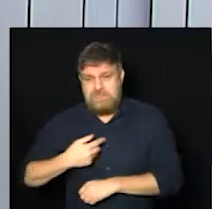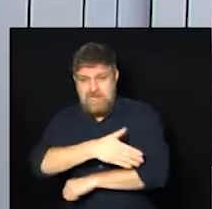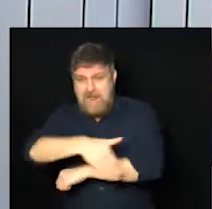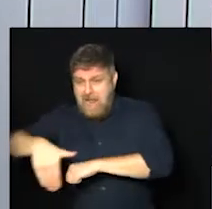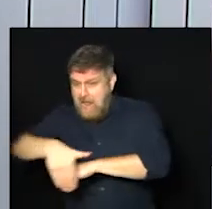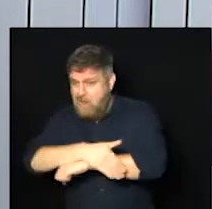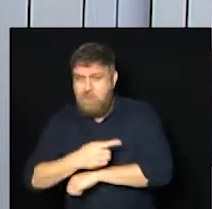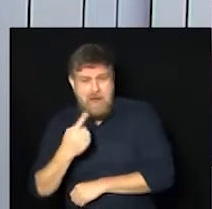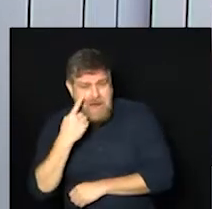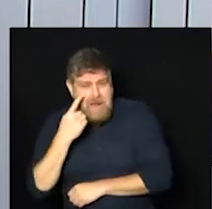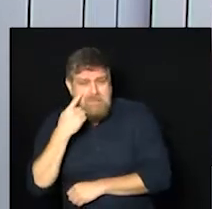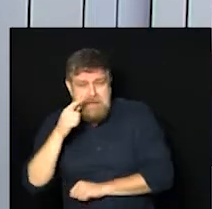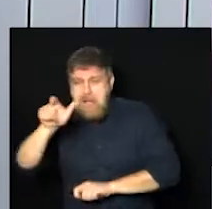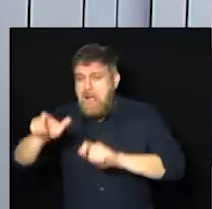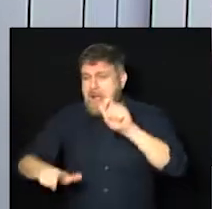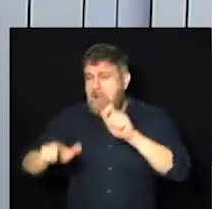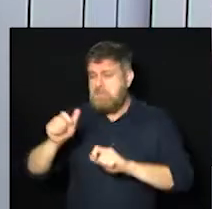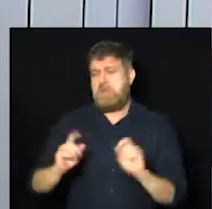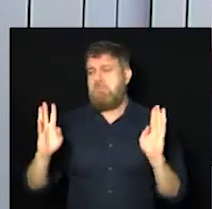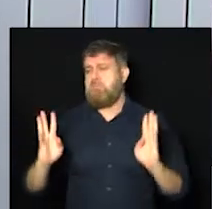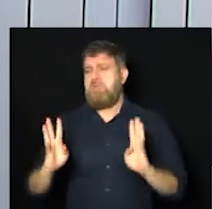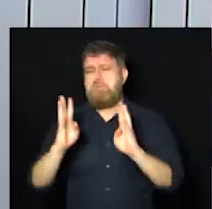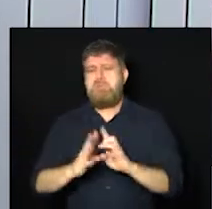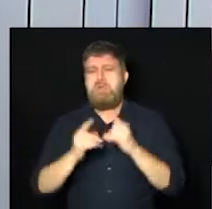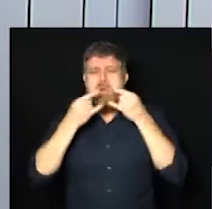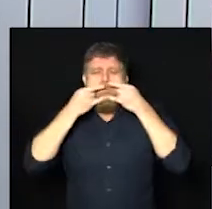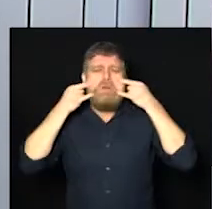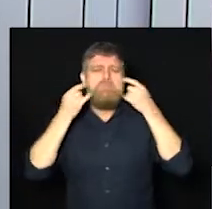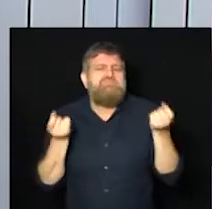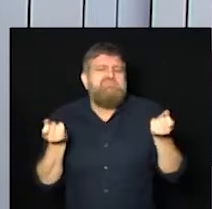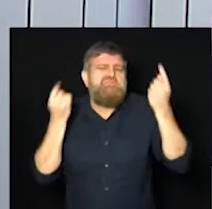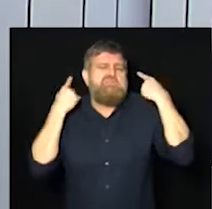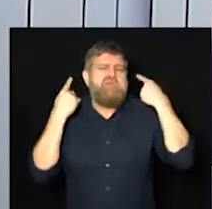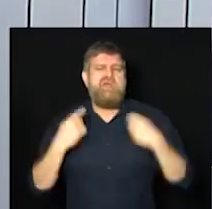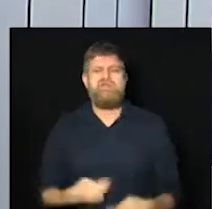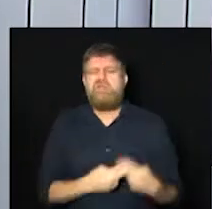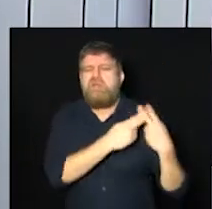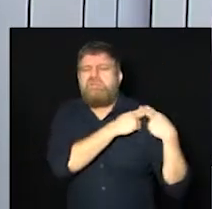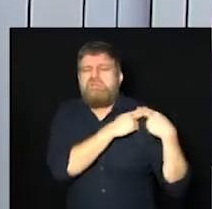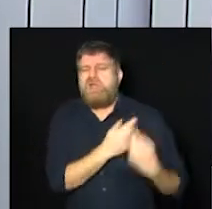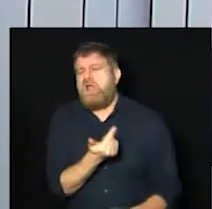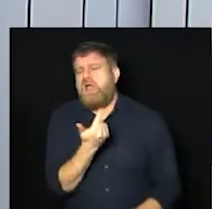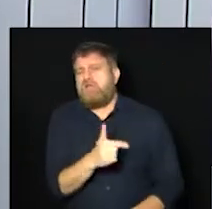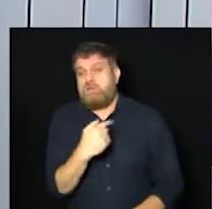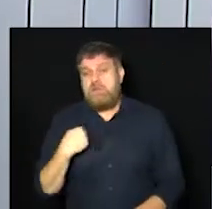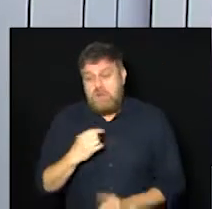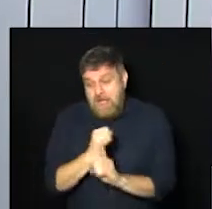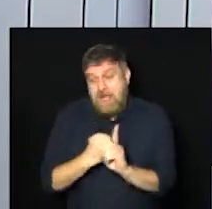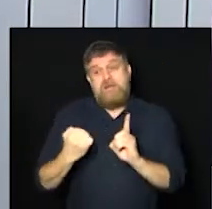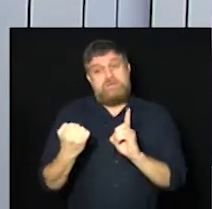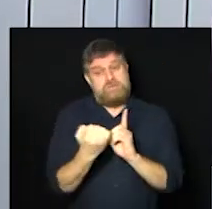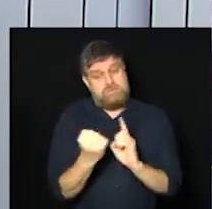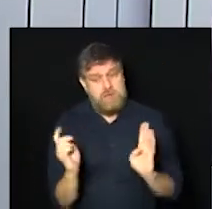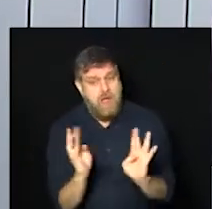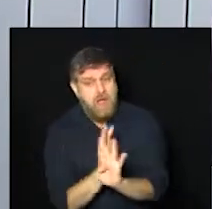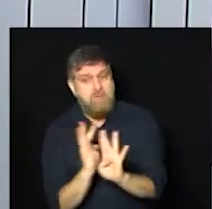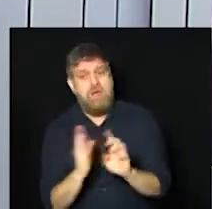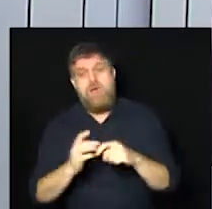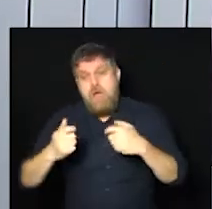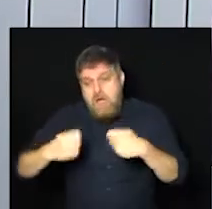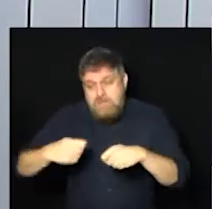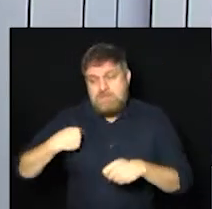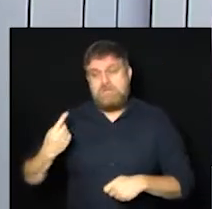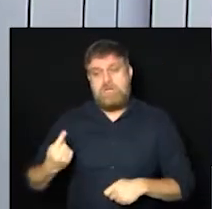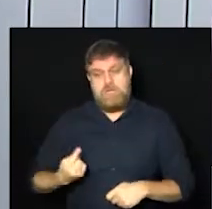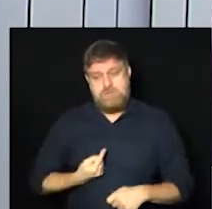muitas pessoas ainda saindo sem a máscara, sem essa responsabilidade. Nós vivemos em sociedade, então nós precisamos nos